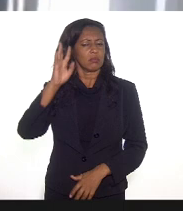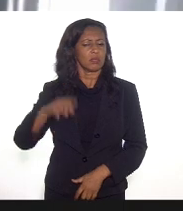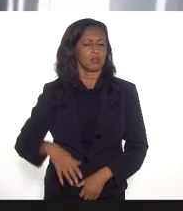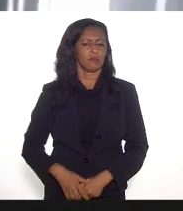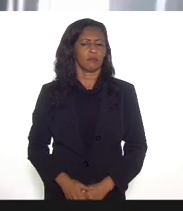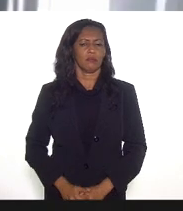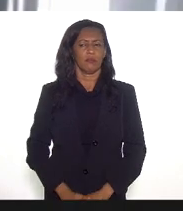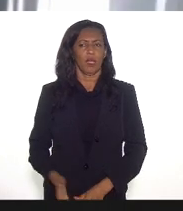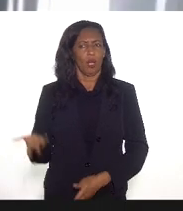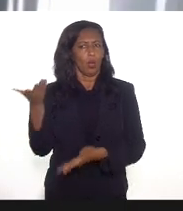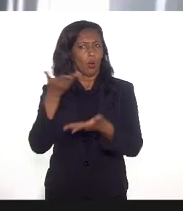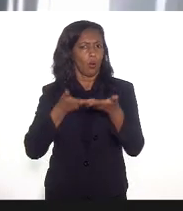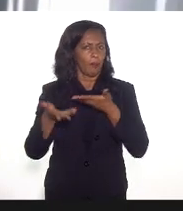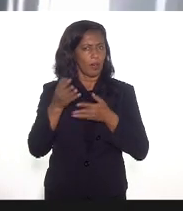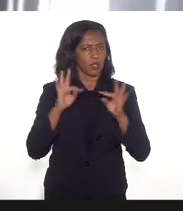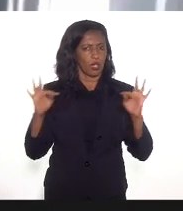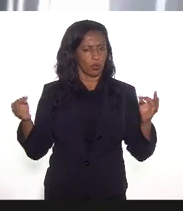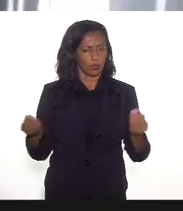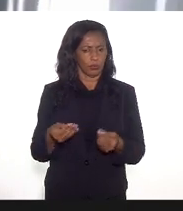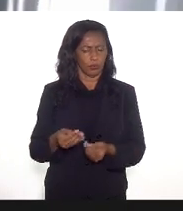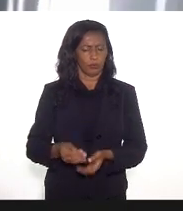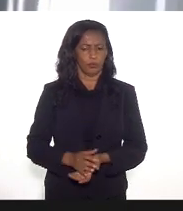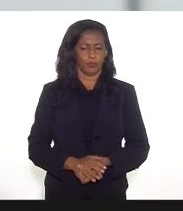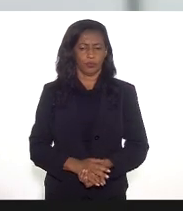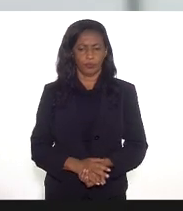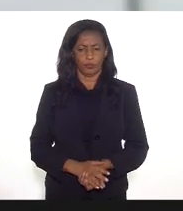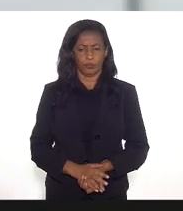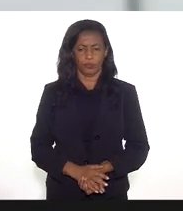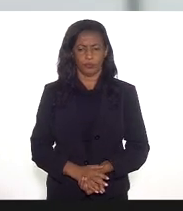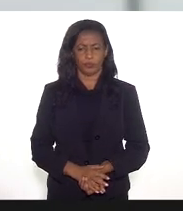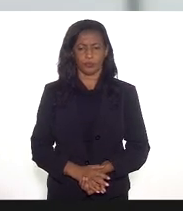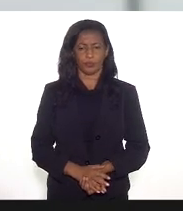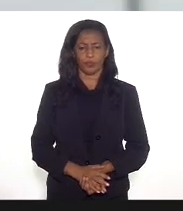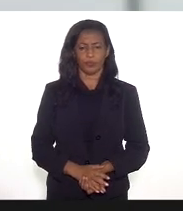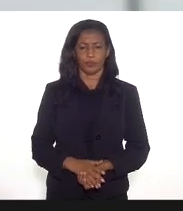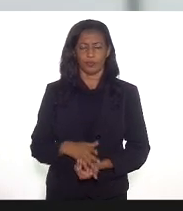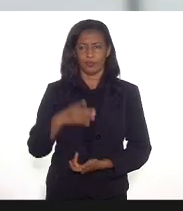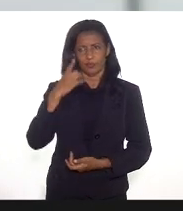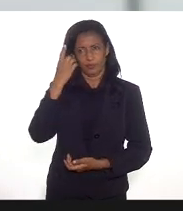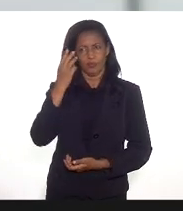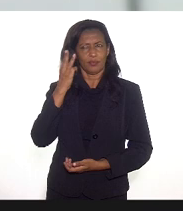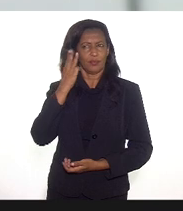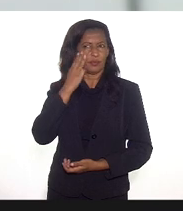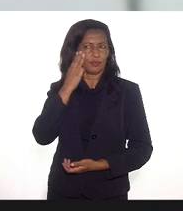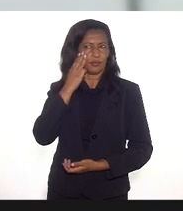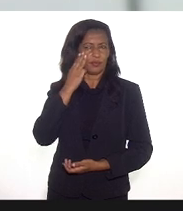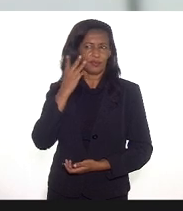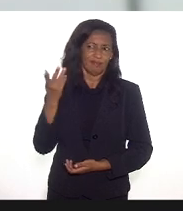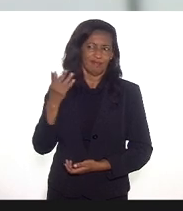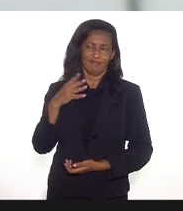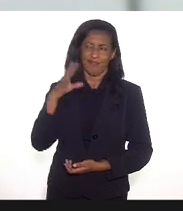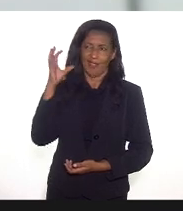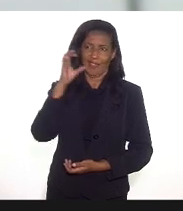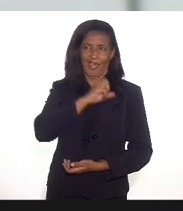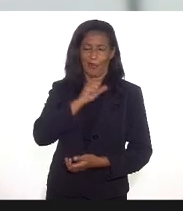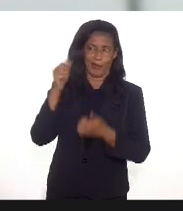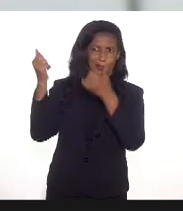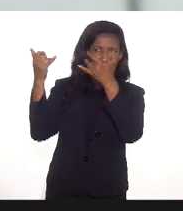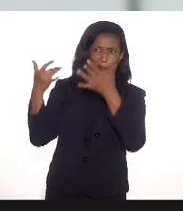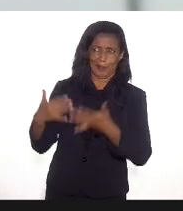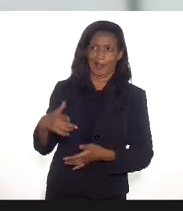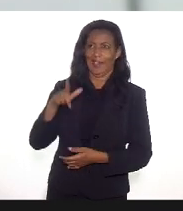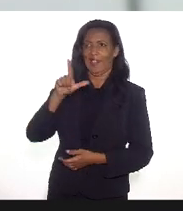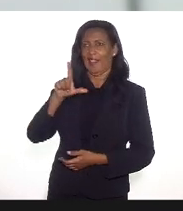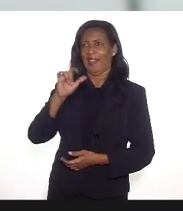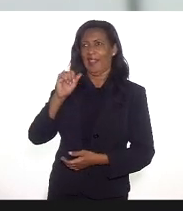para compartilhar com todos e todas. Deputado Valdeque, agradeço. A explicação é muito rápida. A liminar